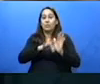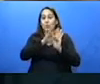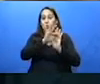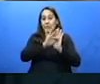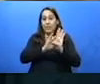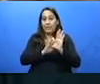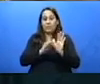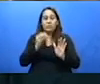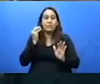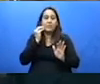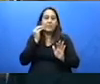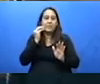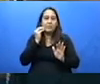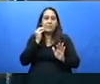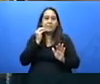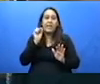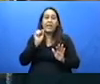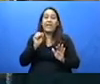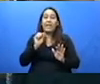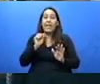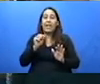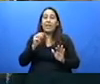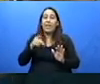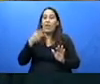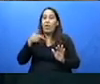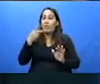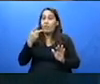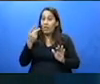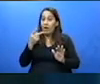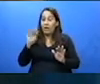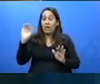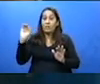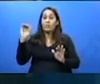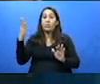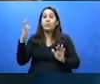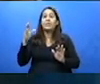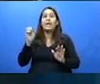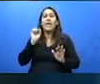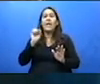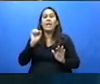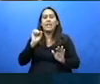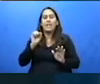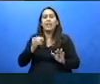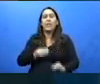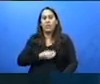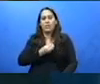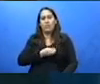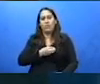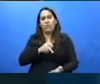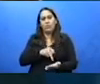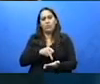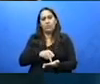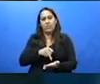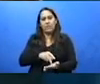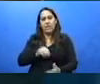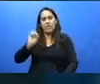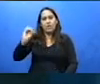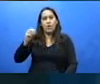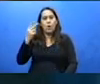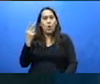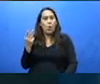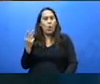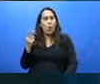experiência pessoal, quem narra os fatos é quem os vivenciou ou outra pessoa? Se eu estou fazendo